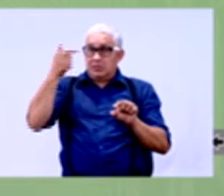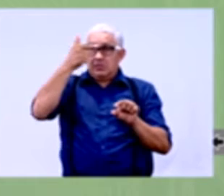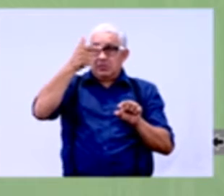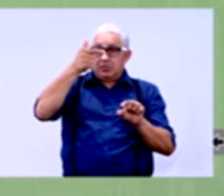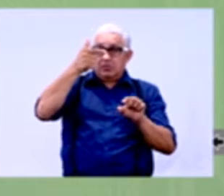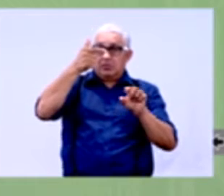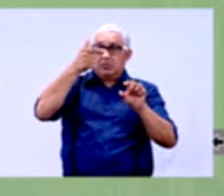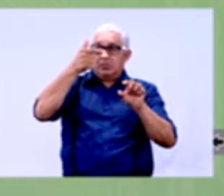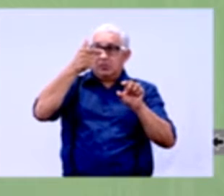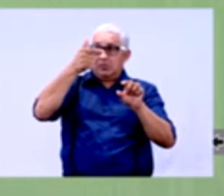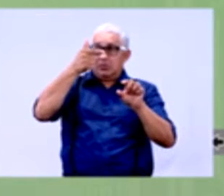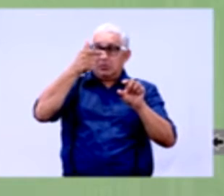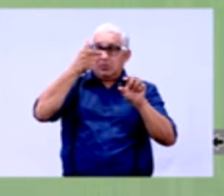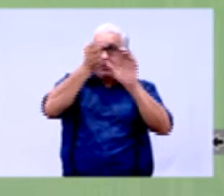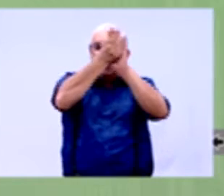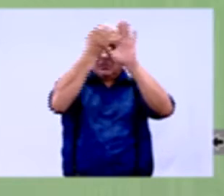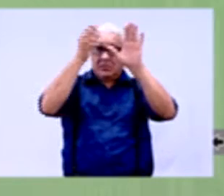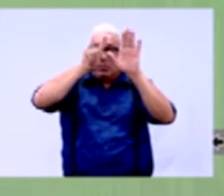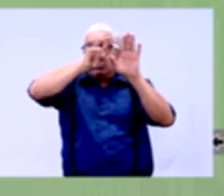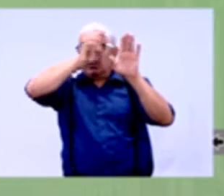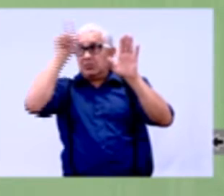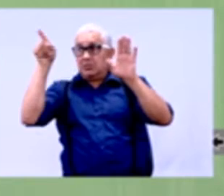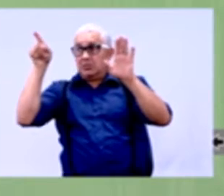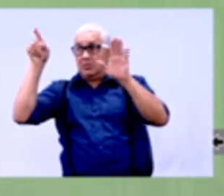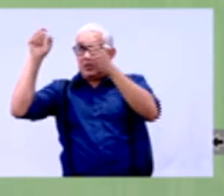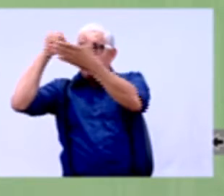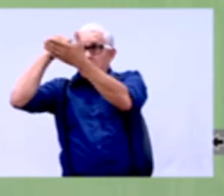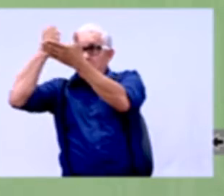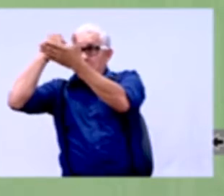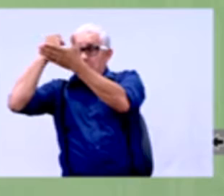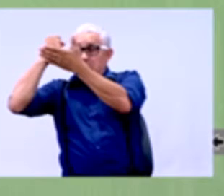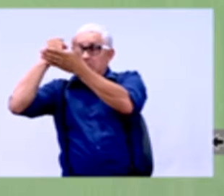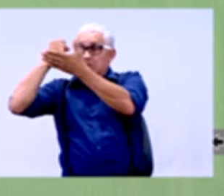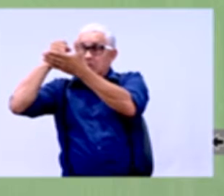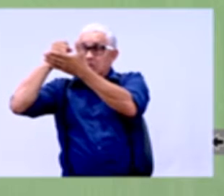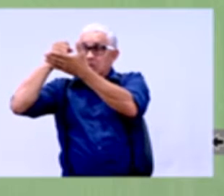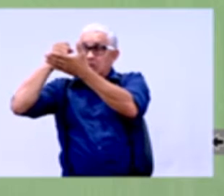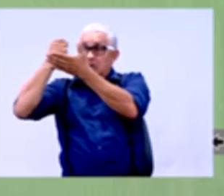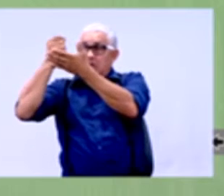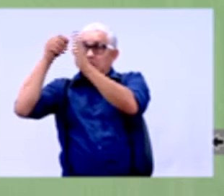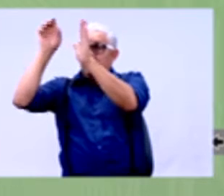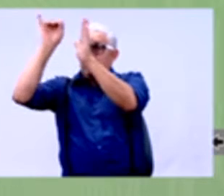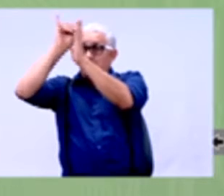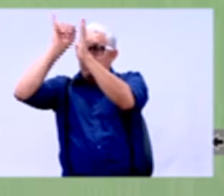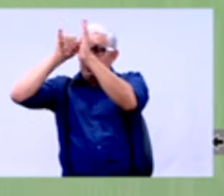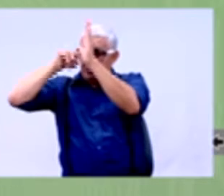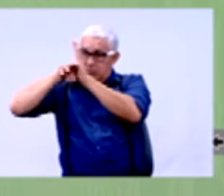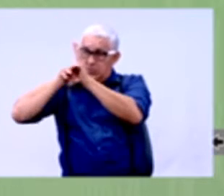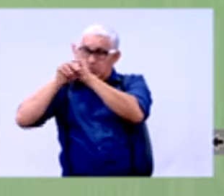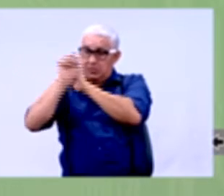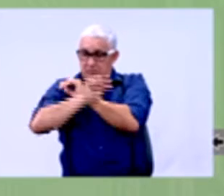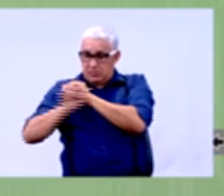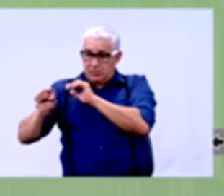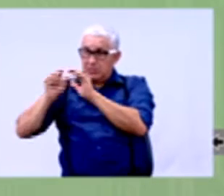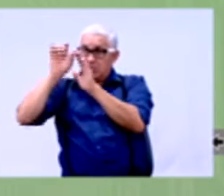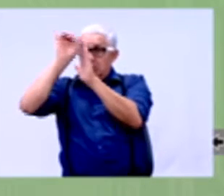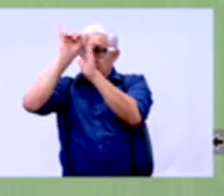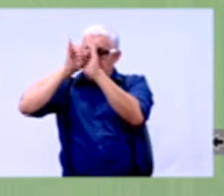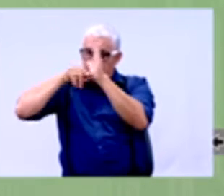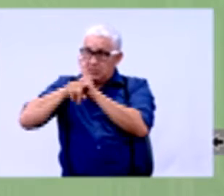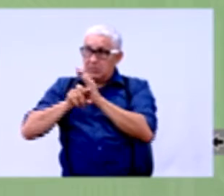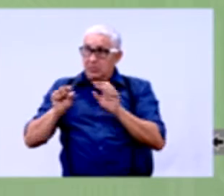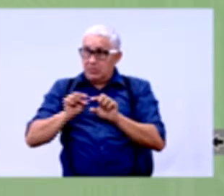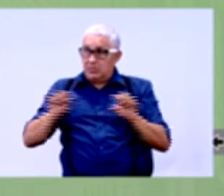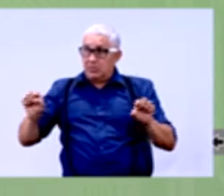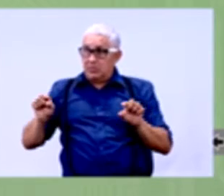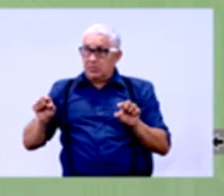o controle, aí realmente são métodos que vão estar implementados na nossa camada de controle aqui. Quando